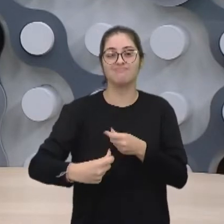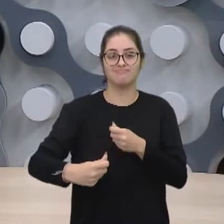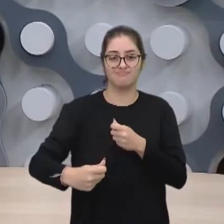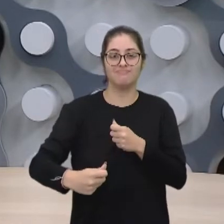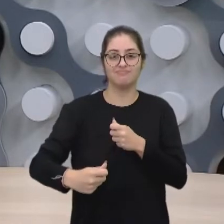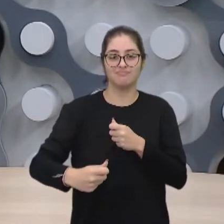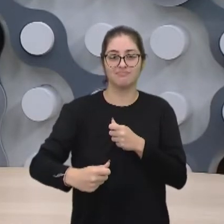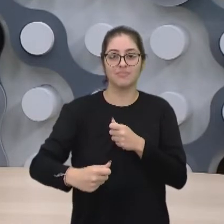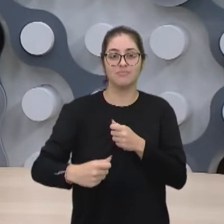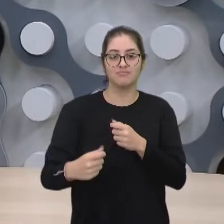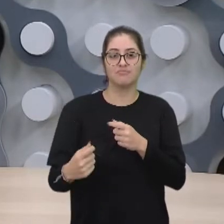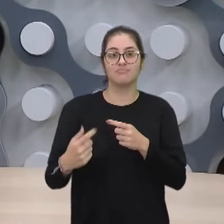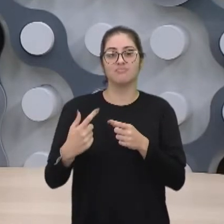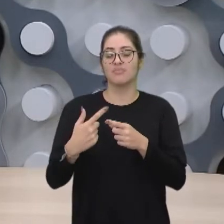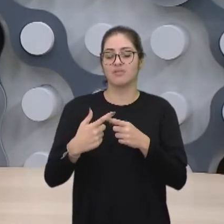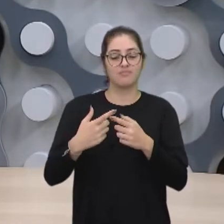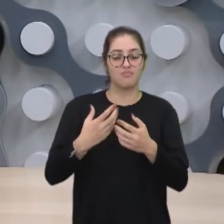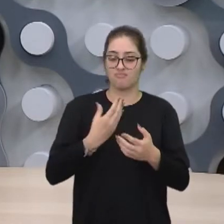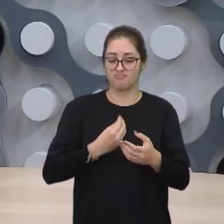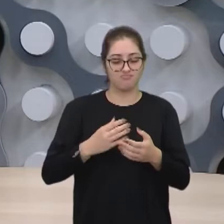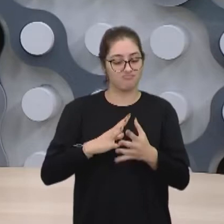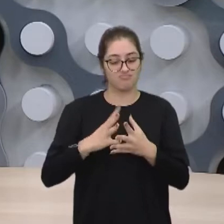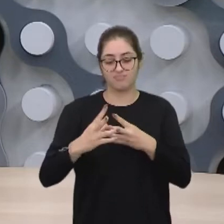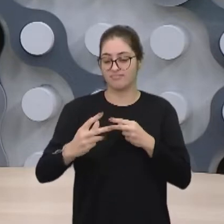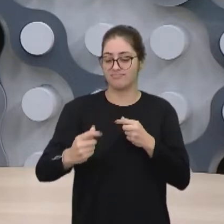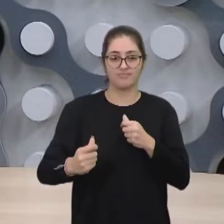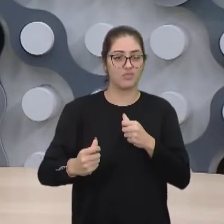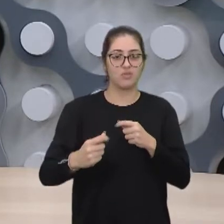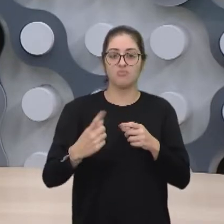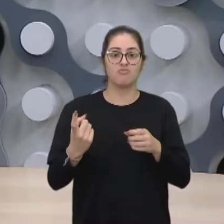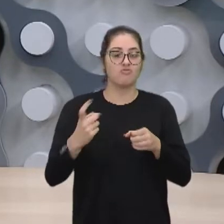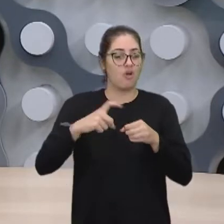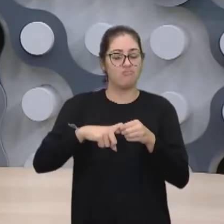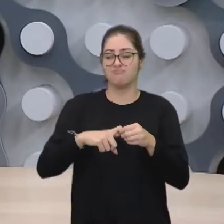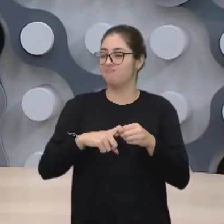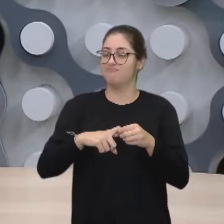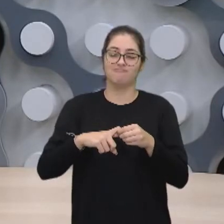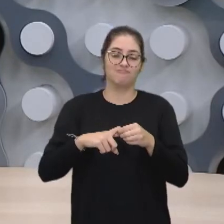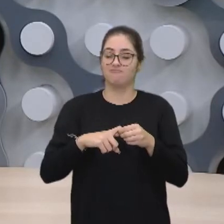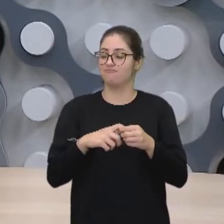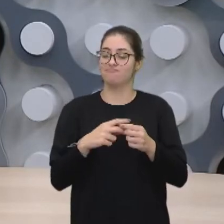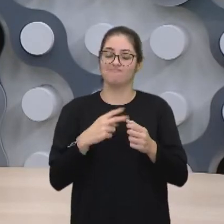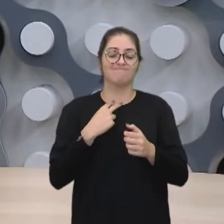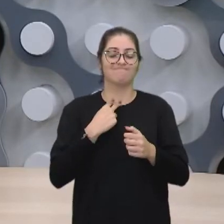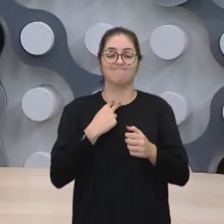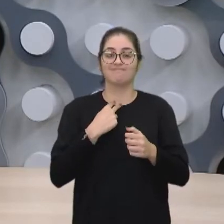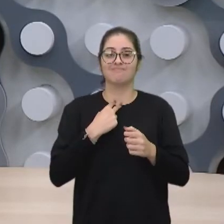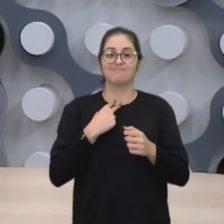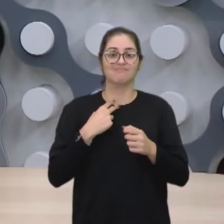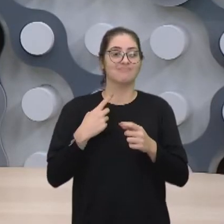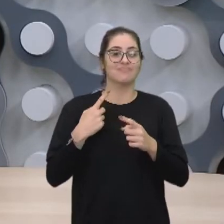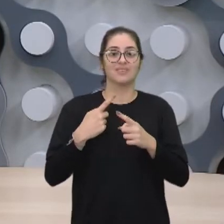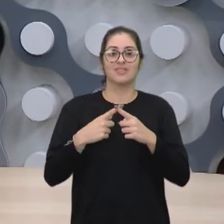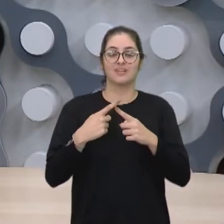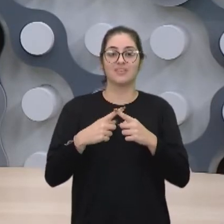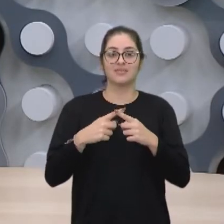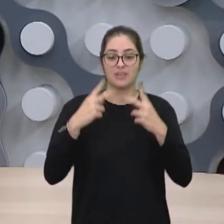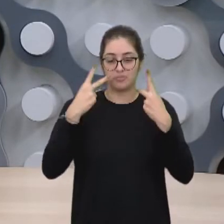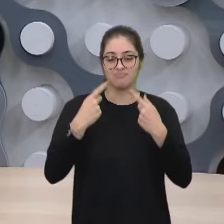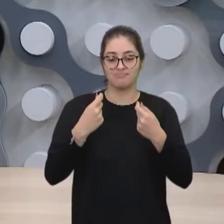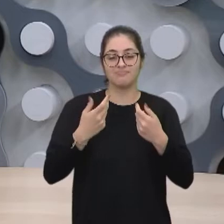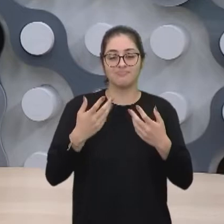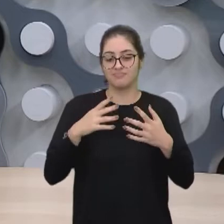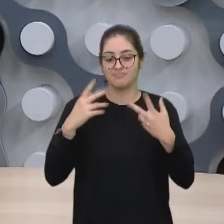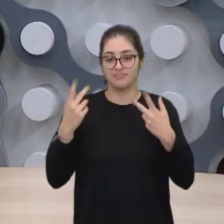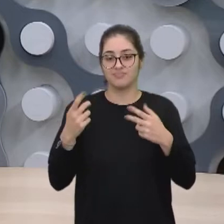sua vida praticamente, né, e ela pode ser reposta, né, logicamente, né, tá vendo aí os efeitos, né, que aconteceu,